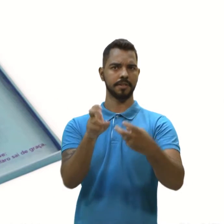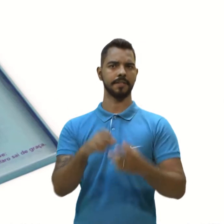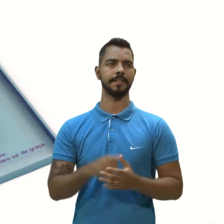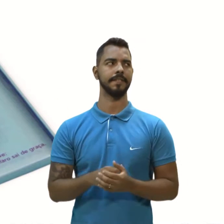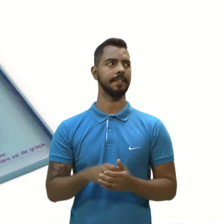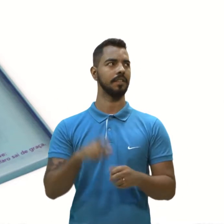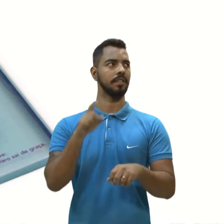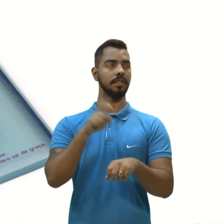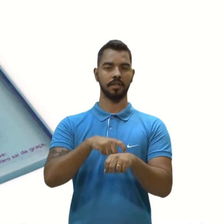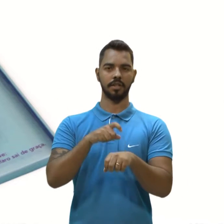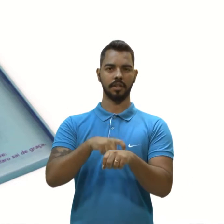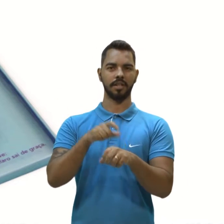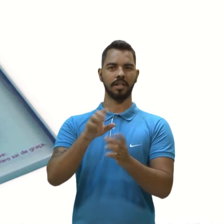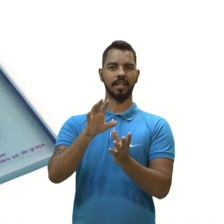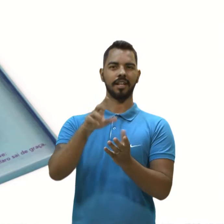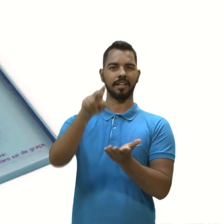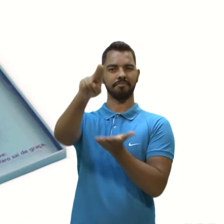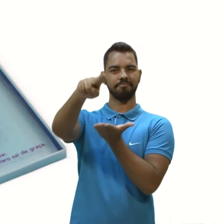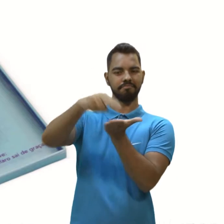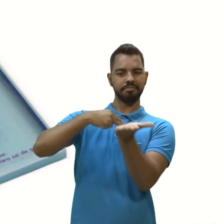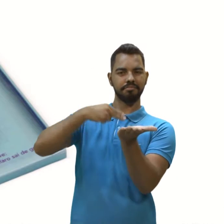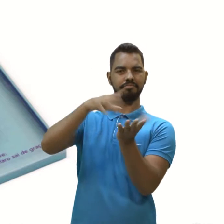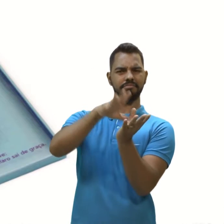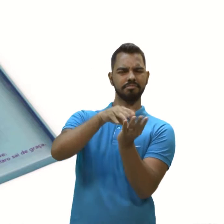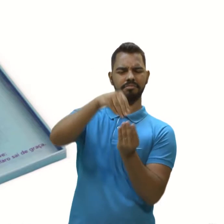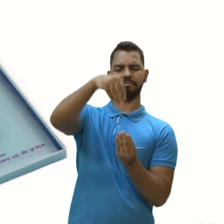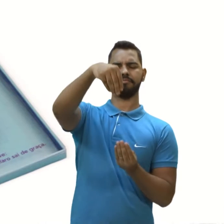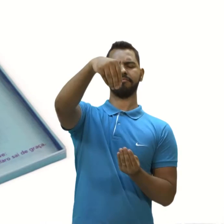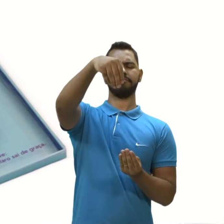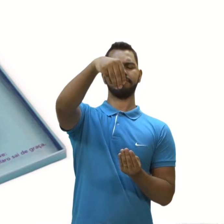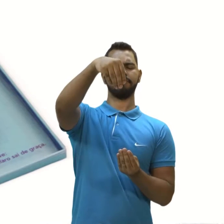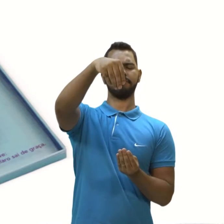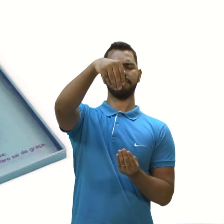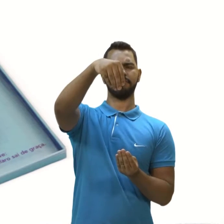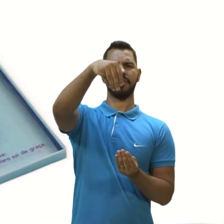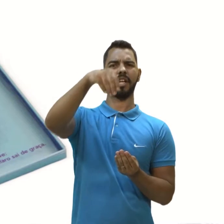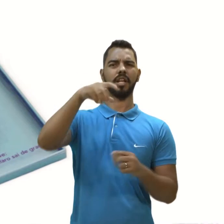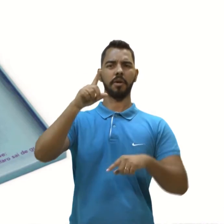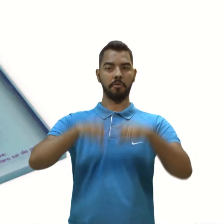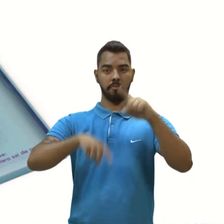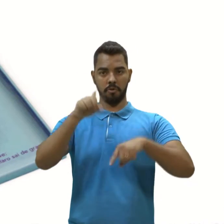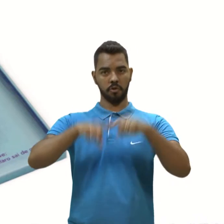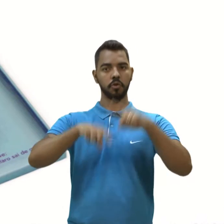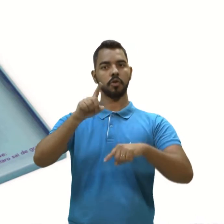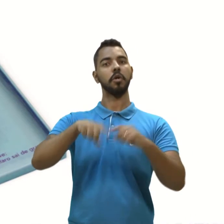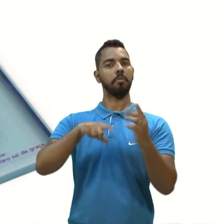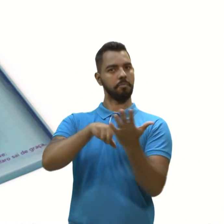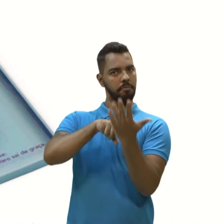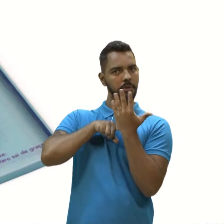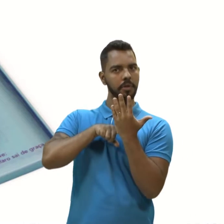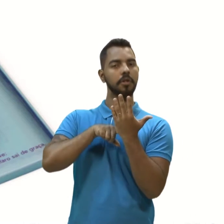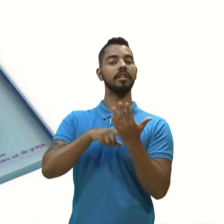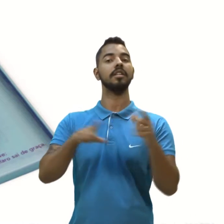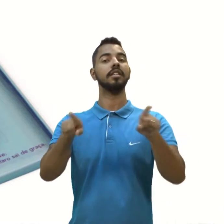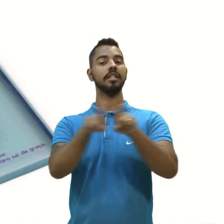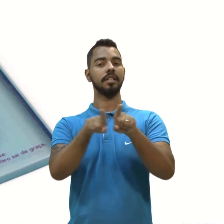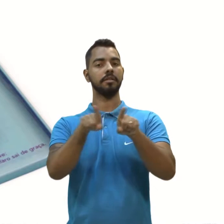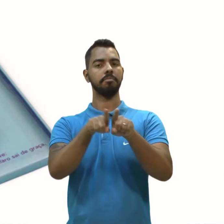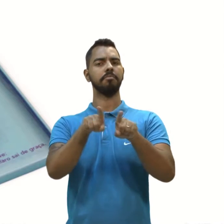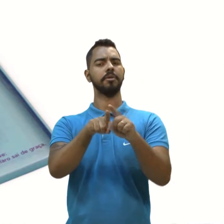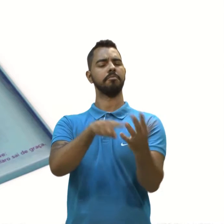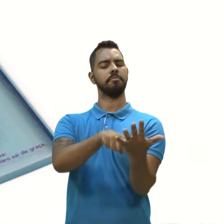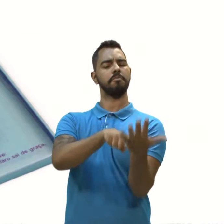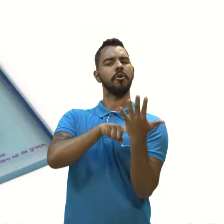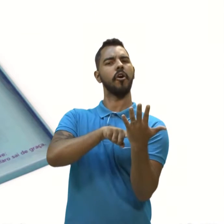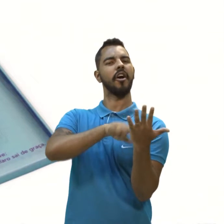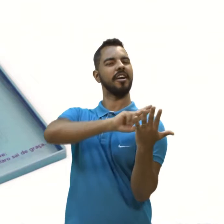um celular, em que você pode observar que ao abrir a mala direta, vamos